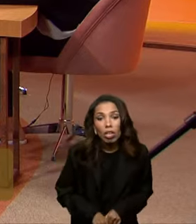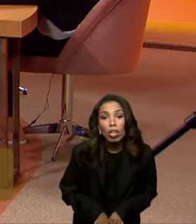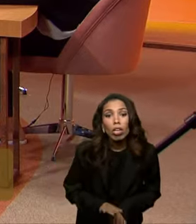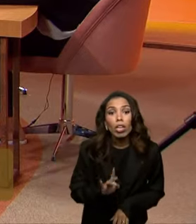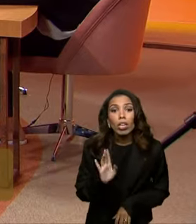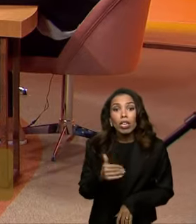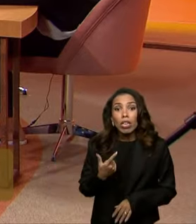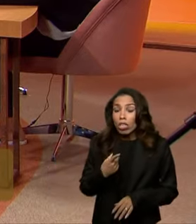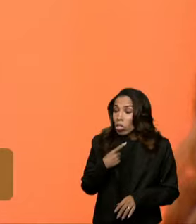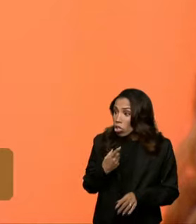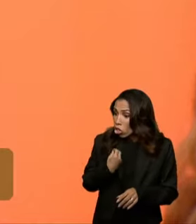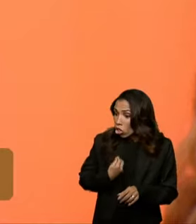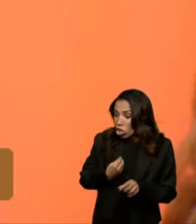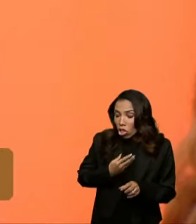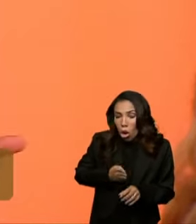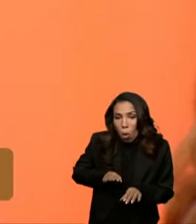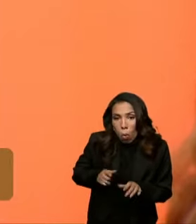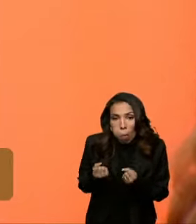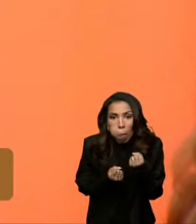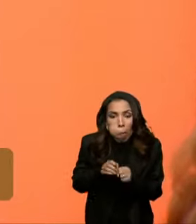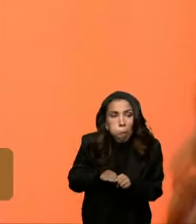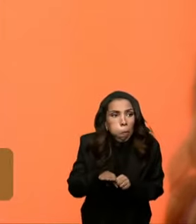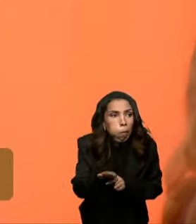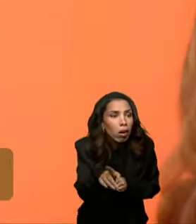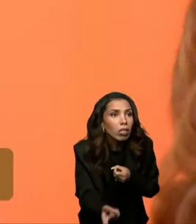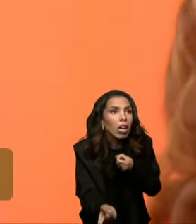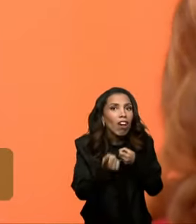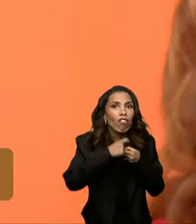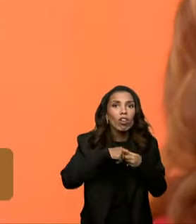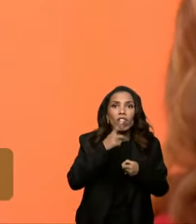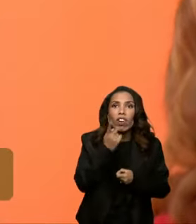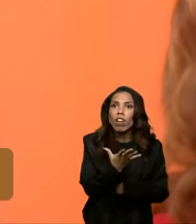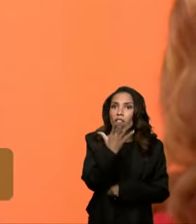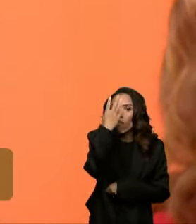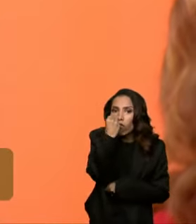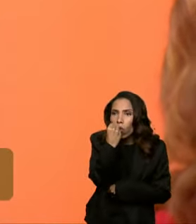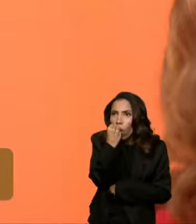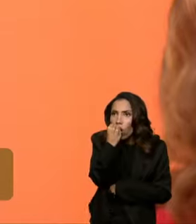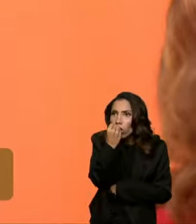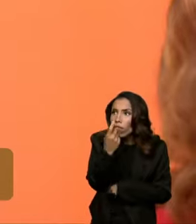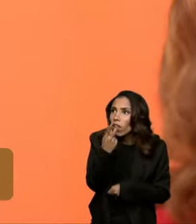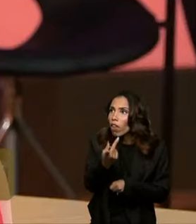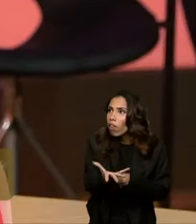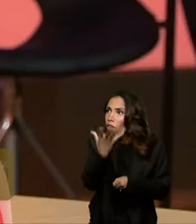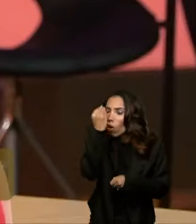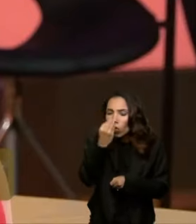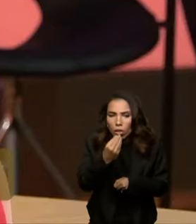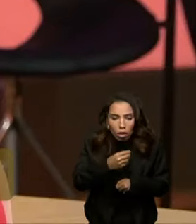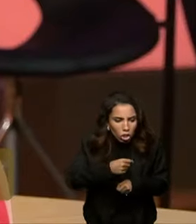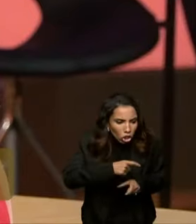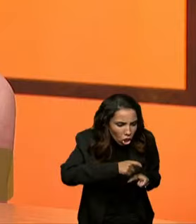tal, tranquilo. Na volta, eu falei, vou tirar uma foto. Já estava consertado.